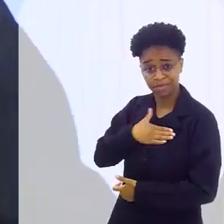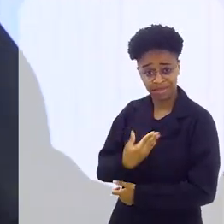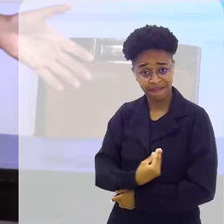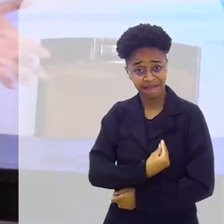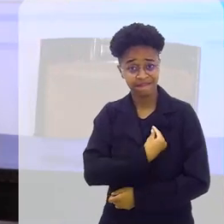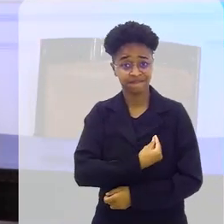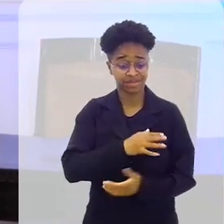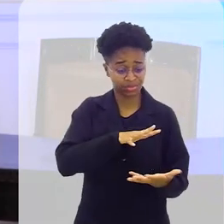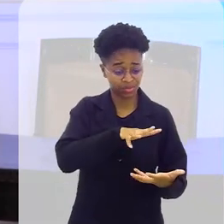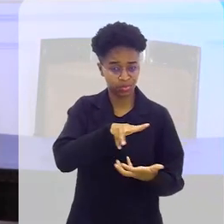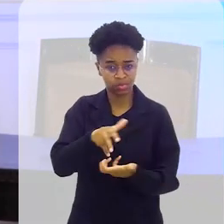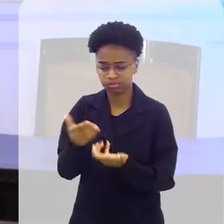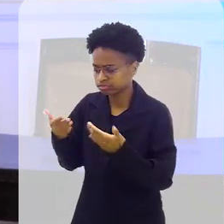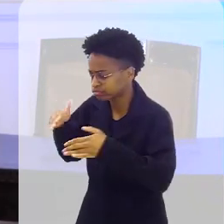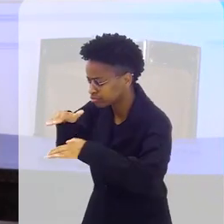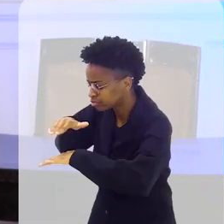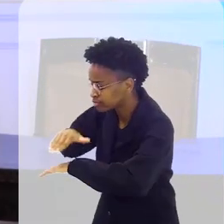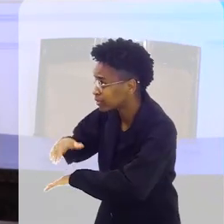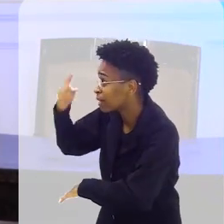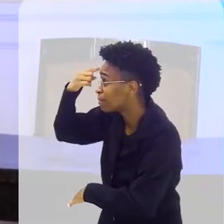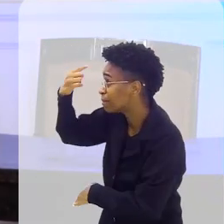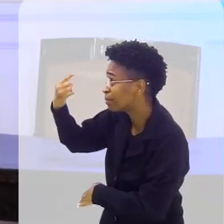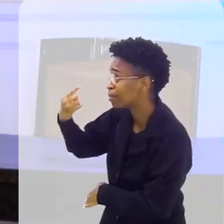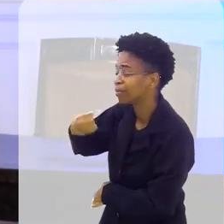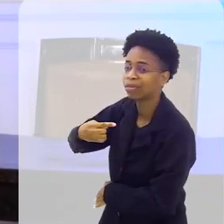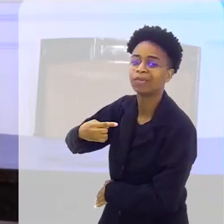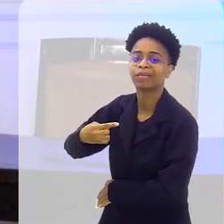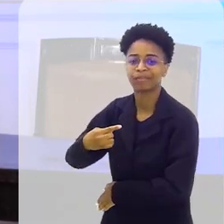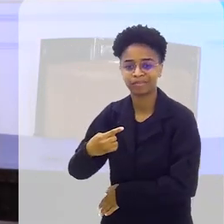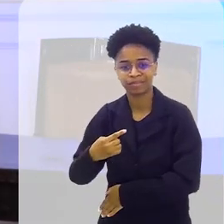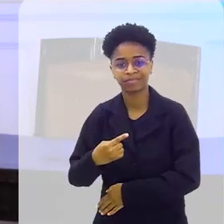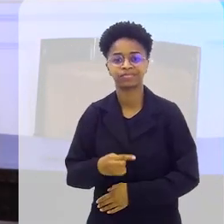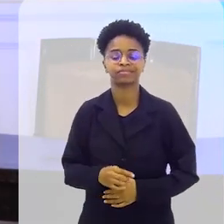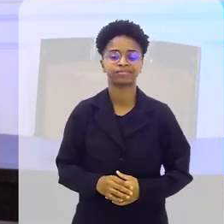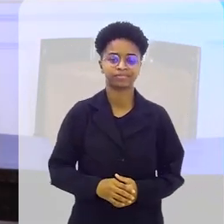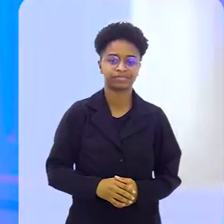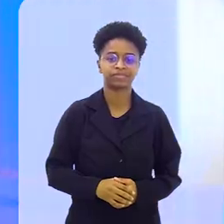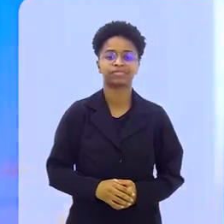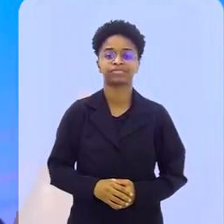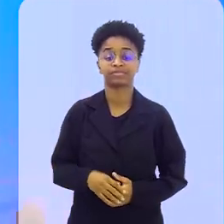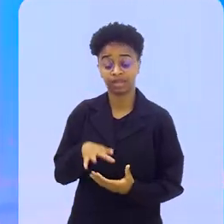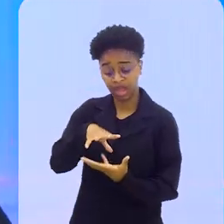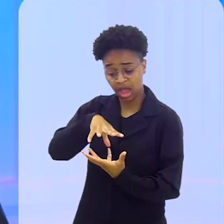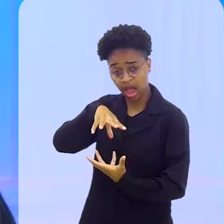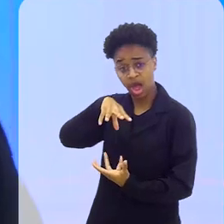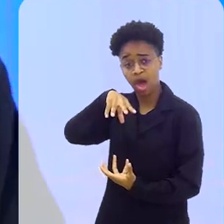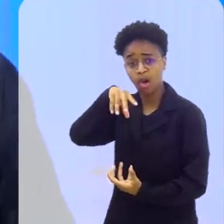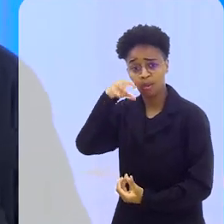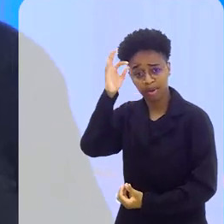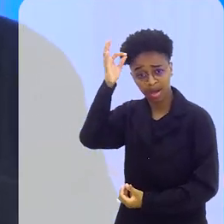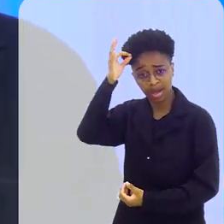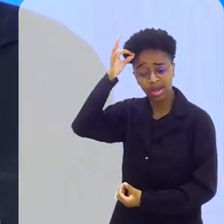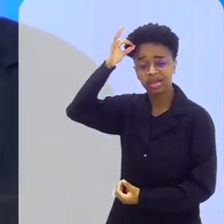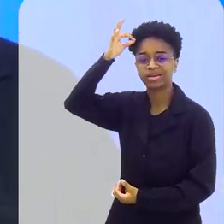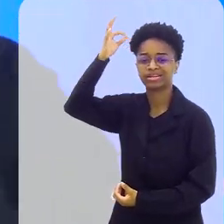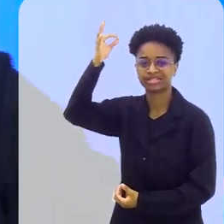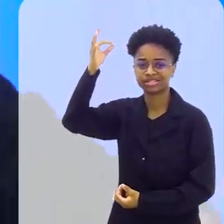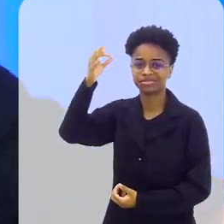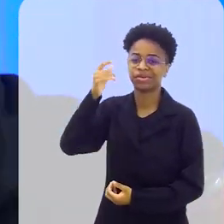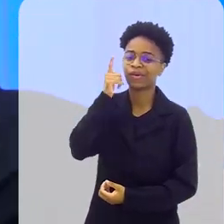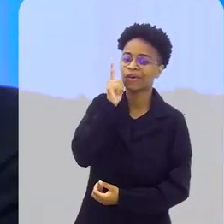terra, submisso às suas ordens. De alma e